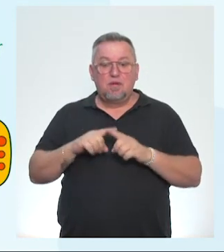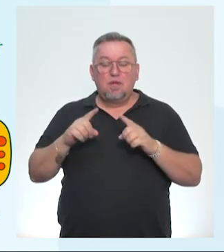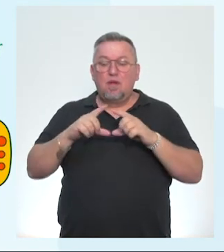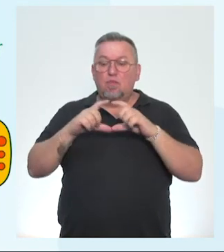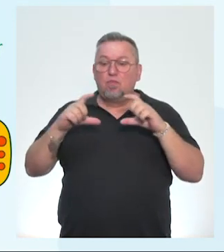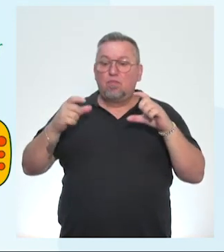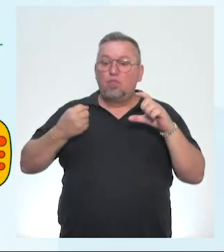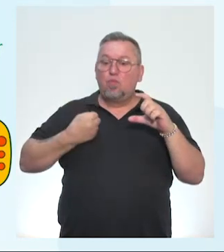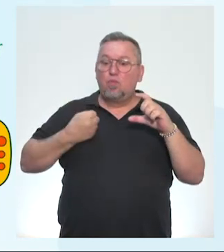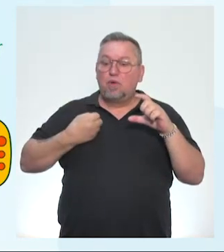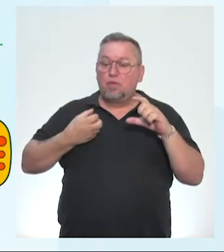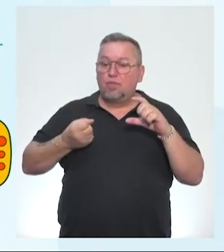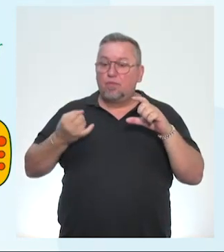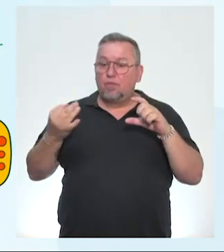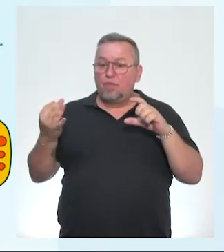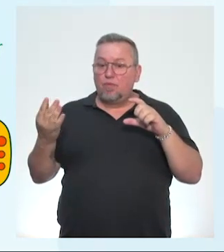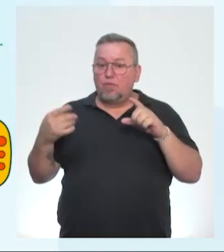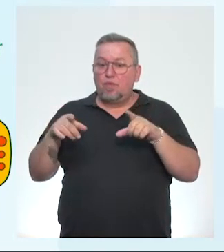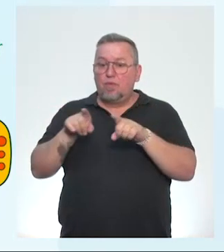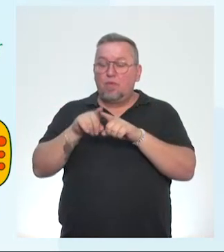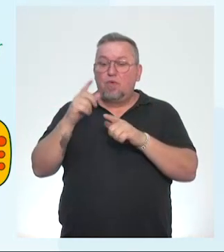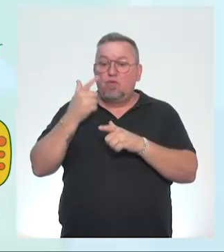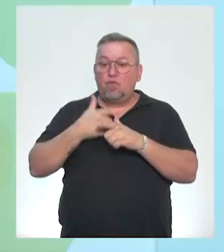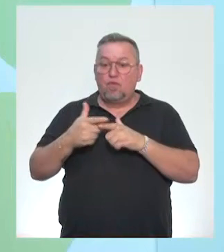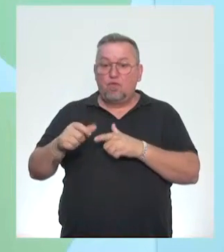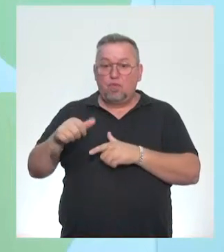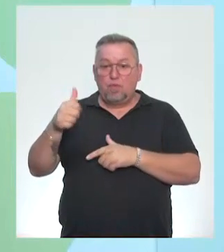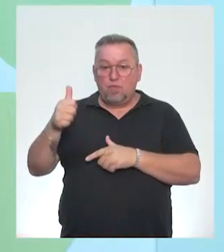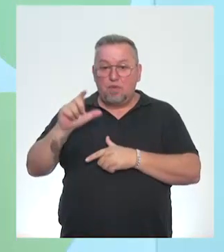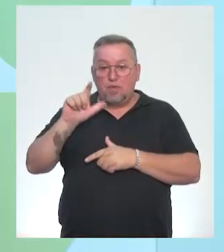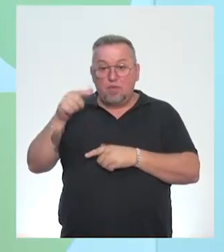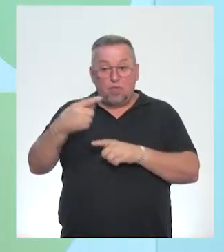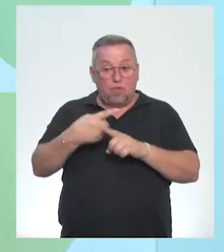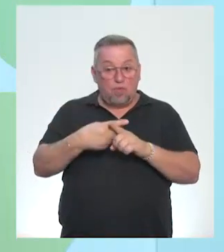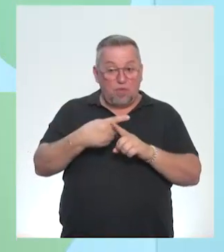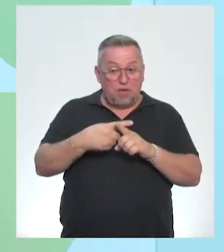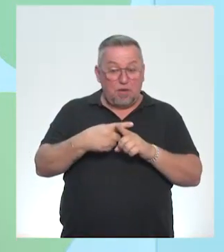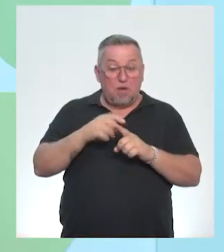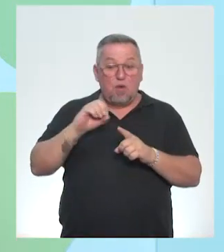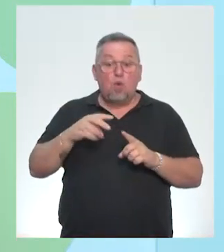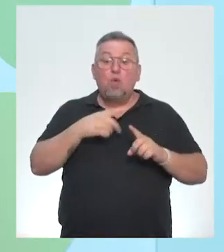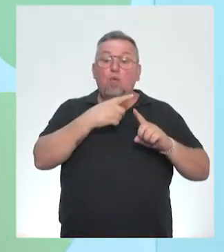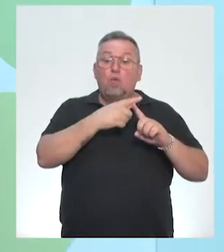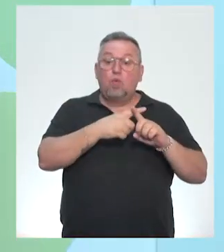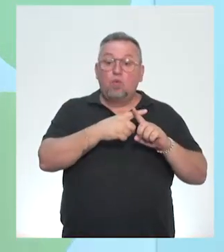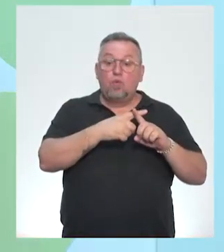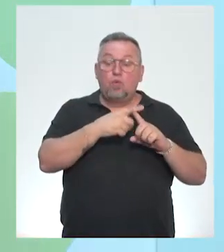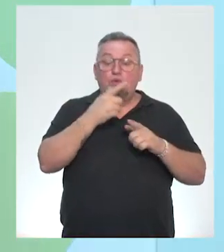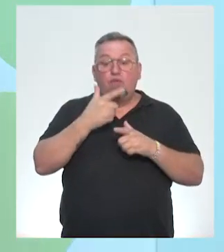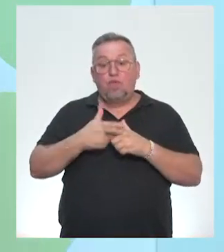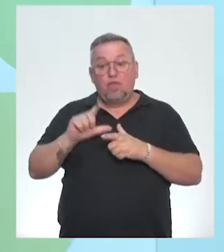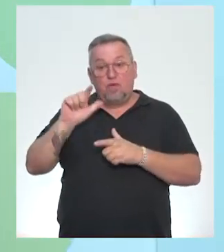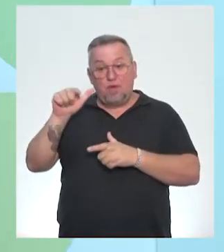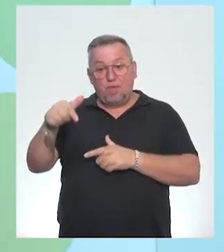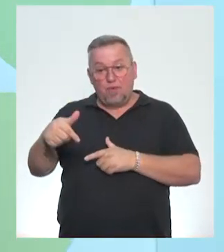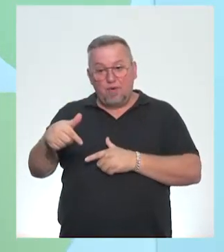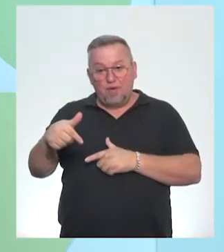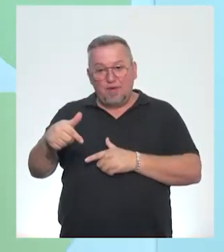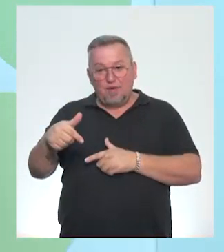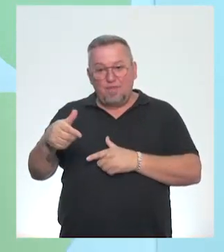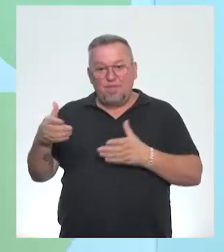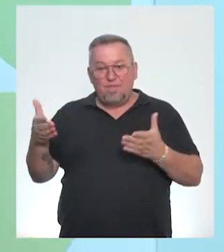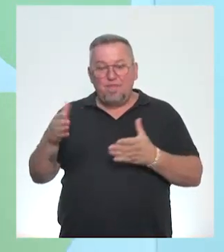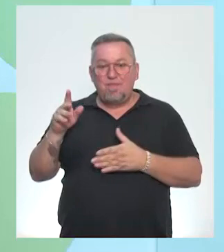numéricas, tanto faz, você pode tanto dividir primeiro para depois multiplicar, ou você pode multiplicar e depois dividir. Então, nesse caso